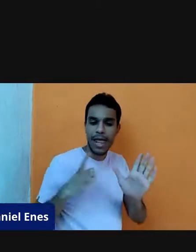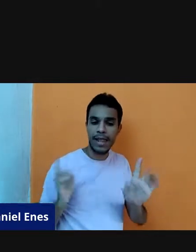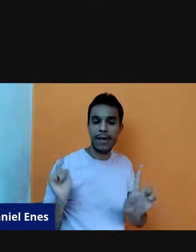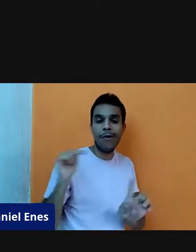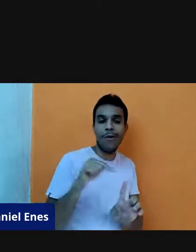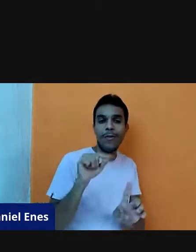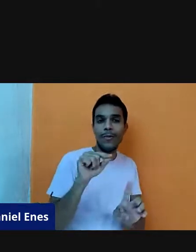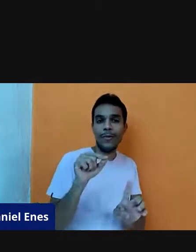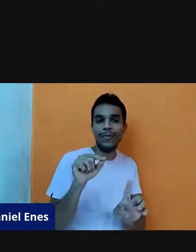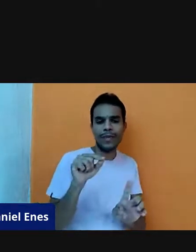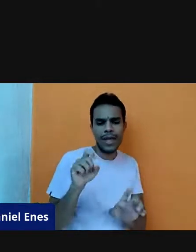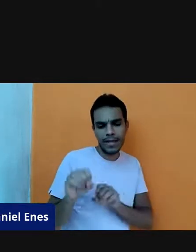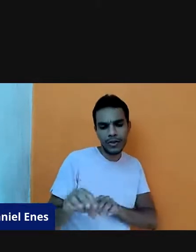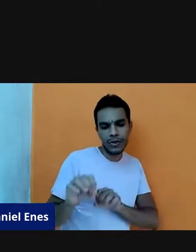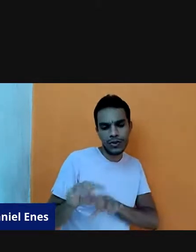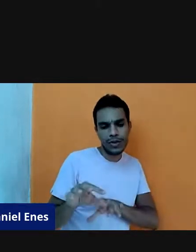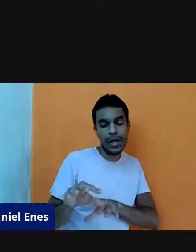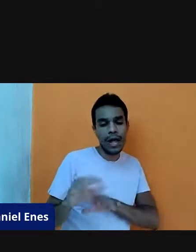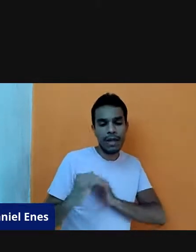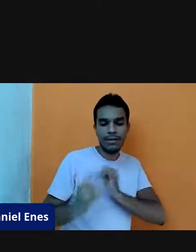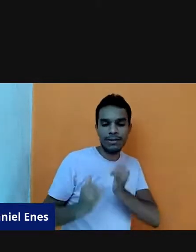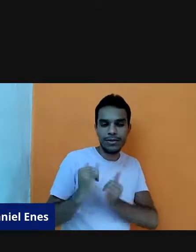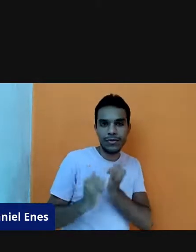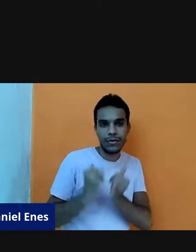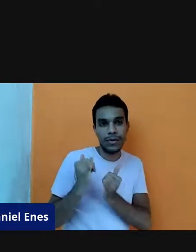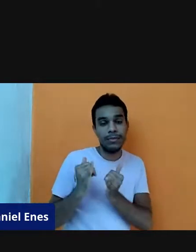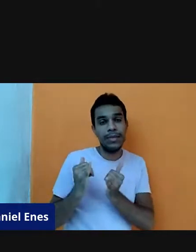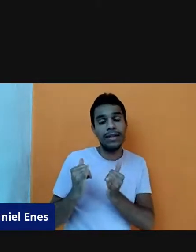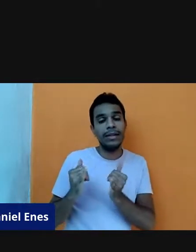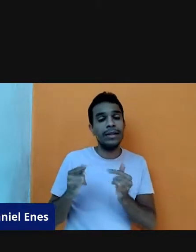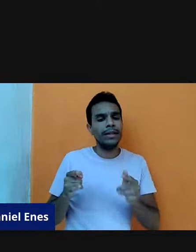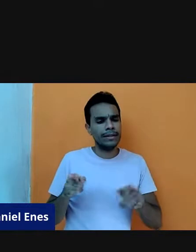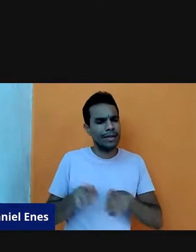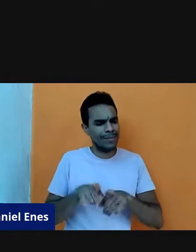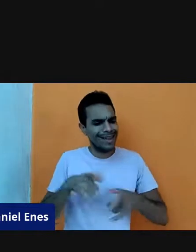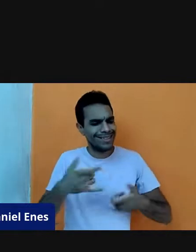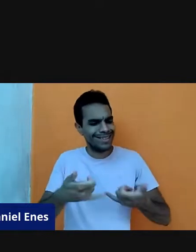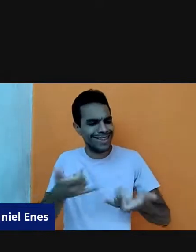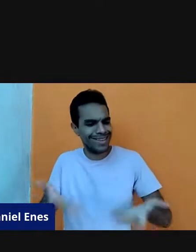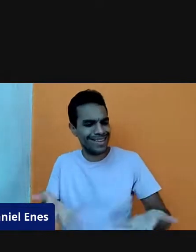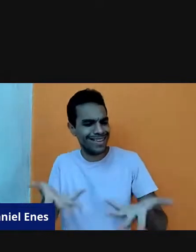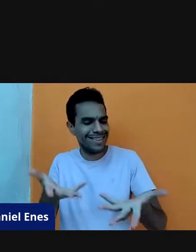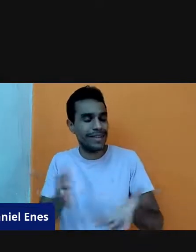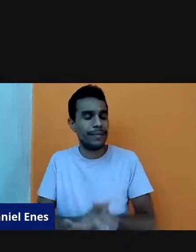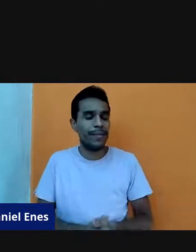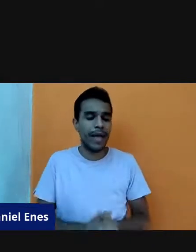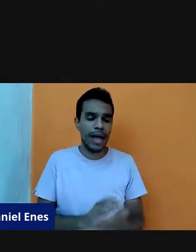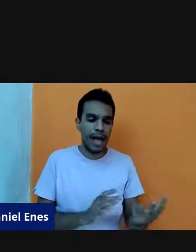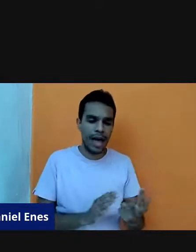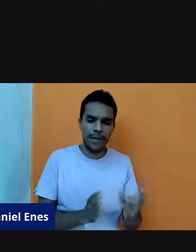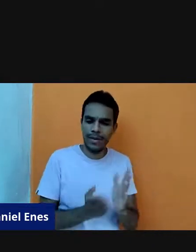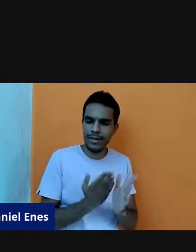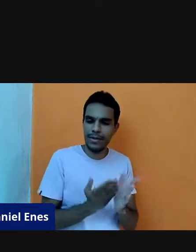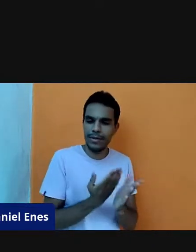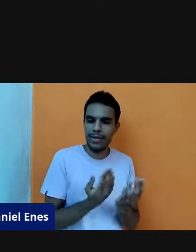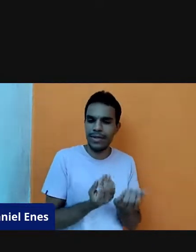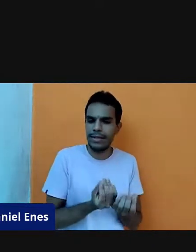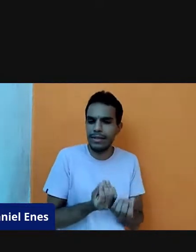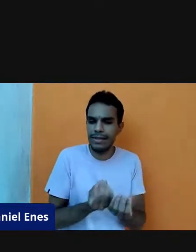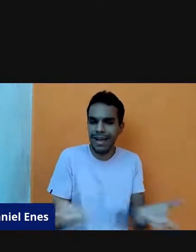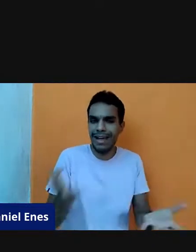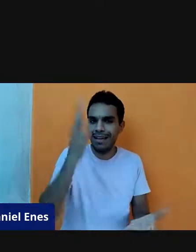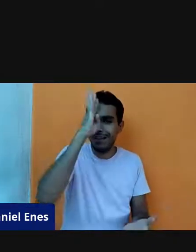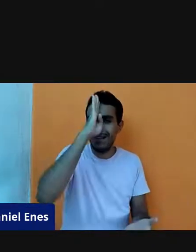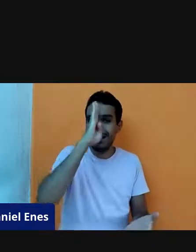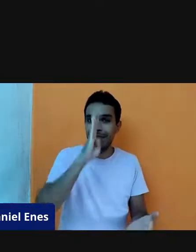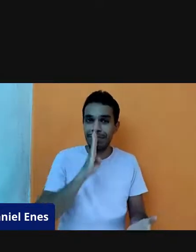de educar, informar e até mesmo brincar. Ambas são distribuídas gratuitamente